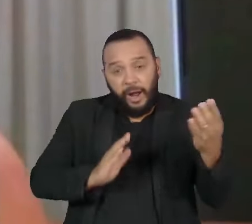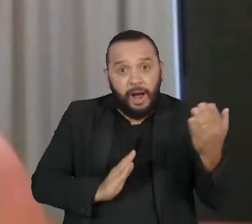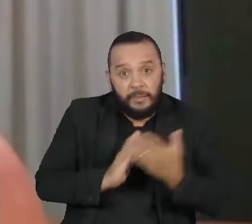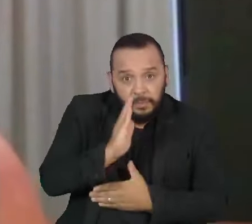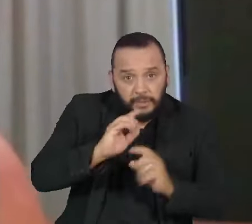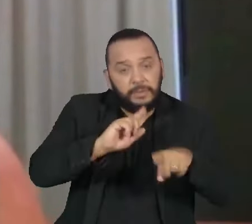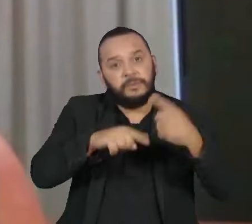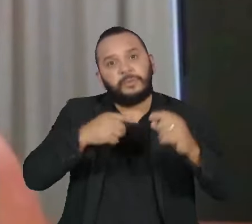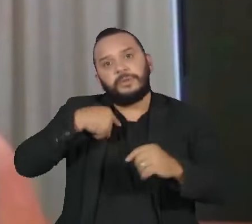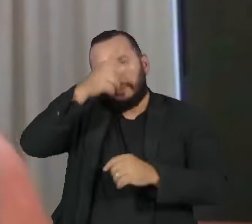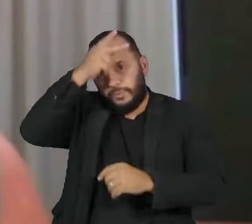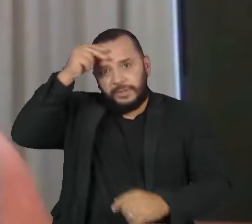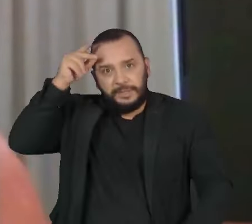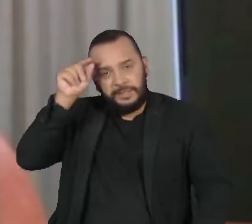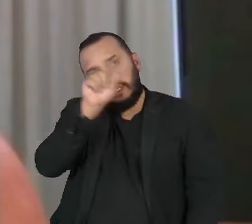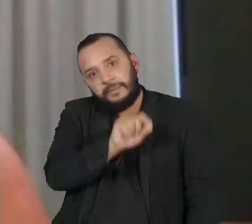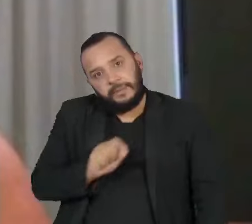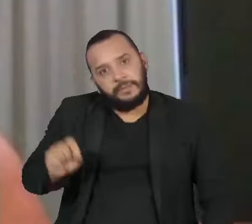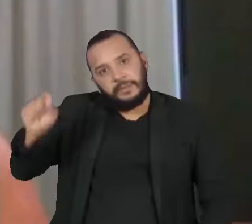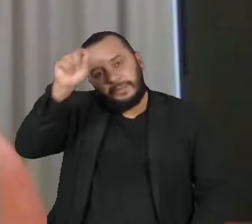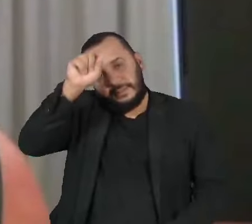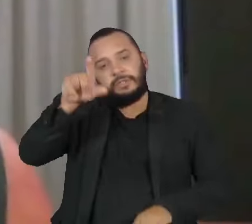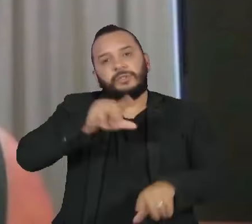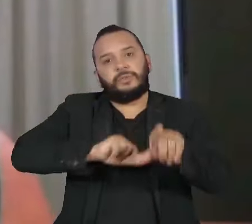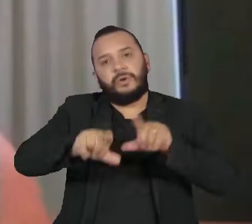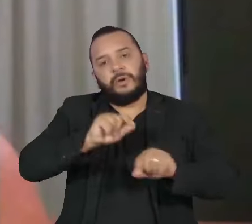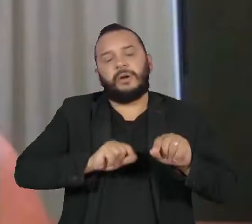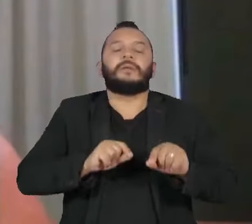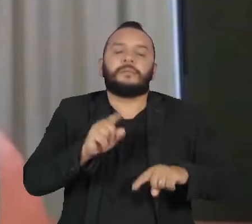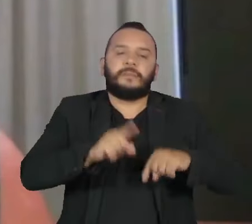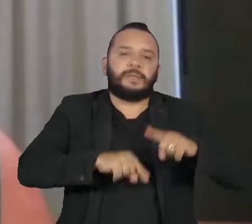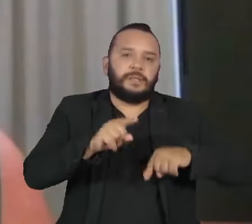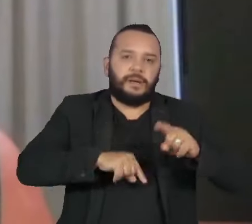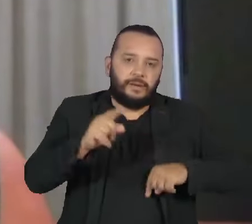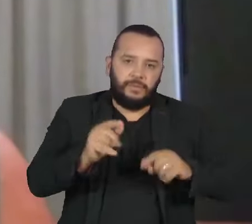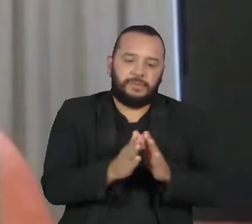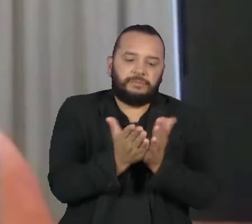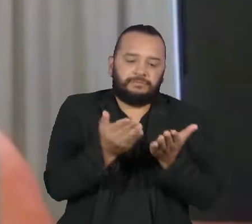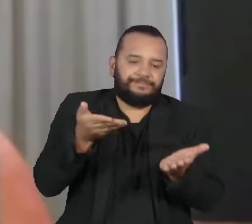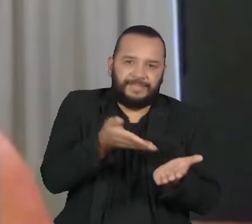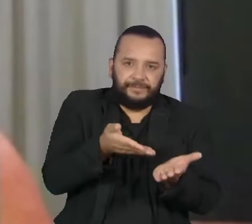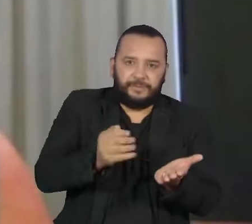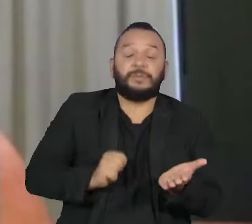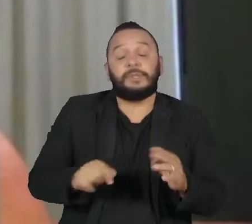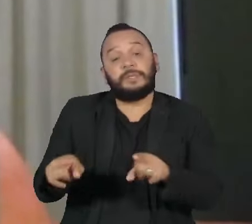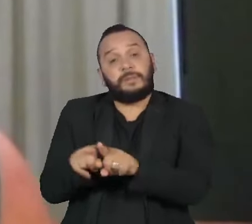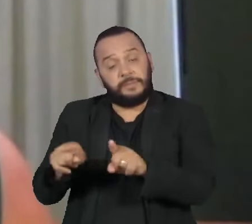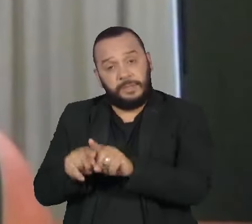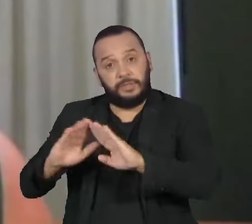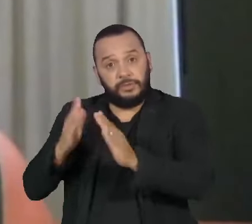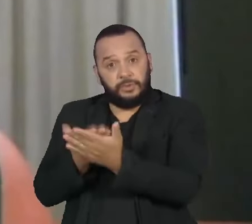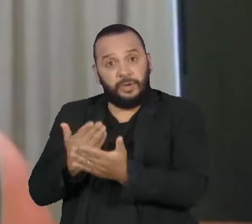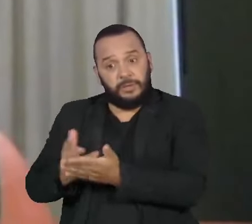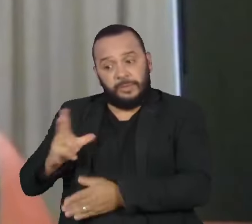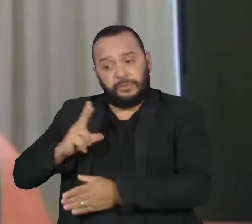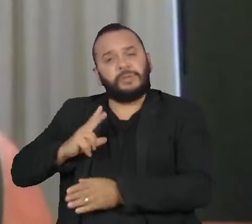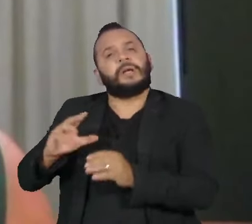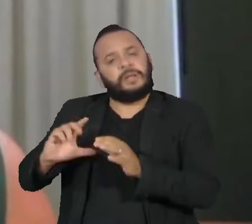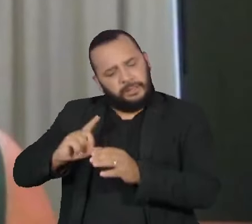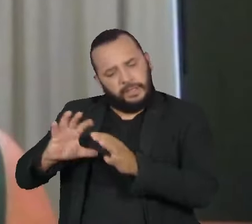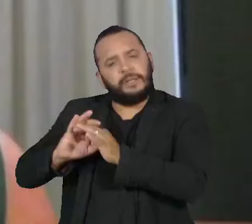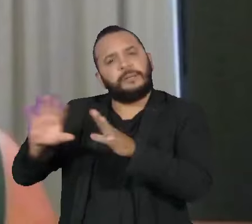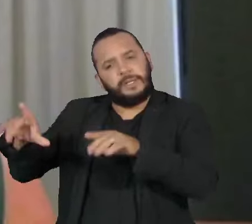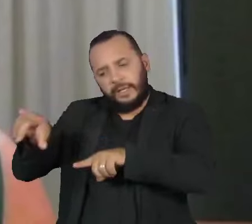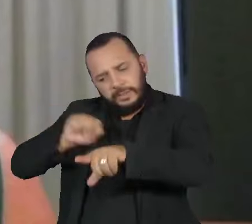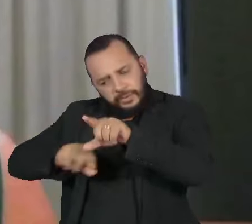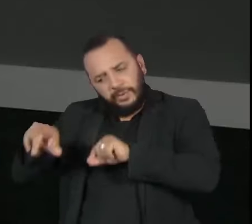escolas particulares, não, elas têm mais liberdade para escolher esse material. E também as editoras estrangeiras não passam